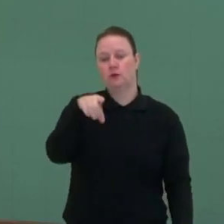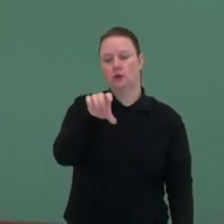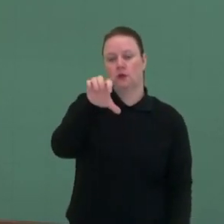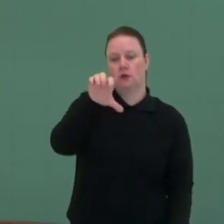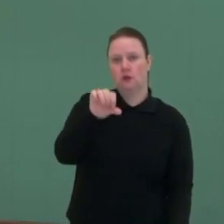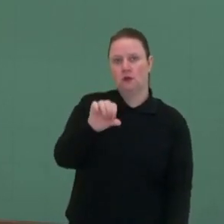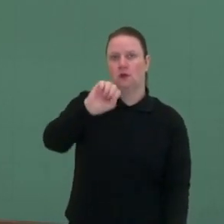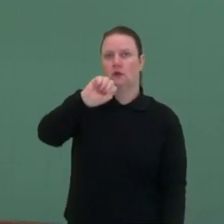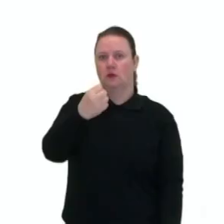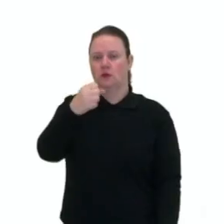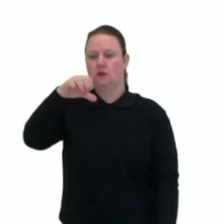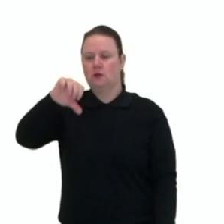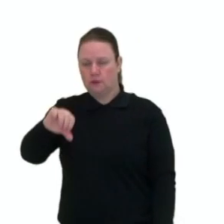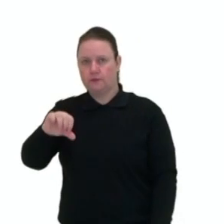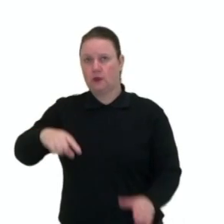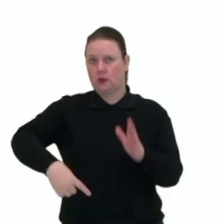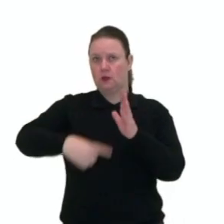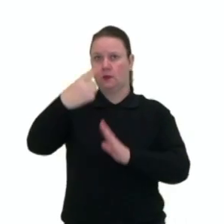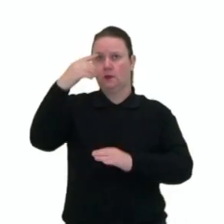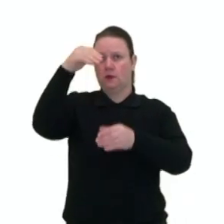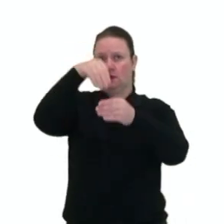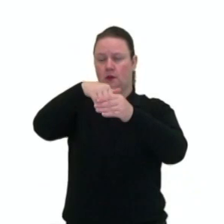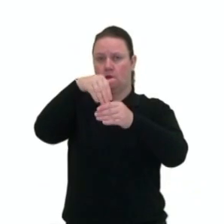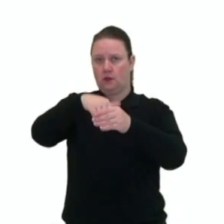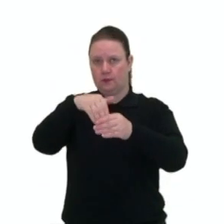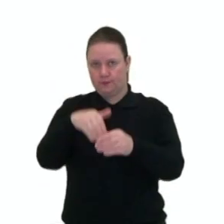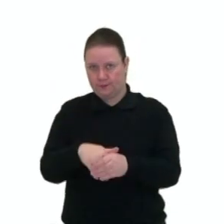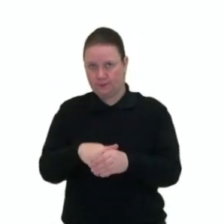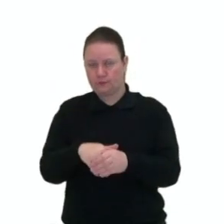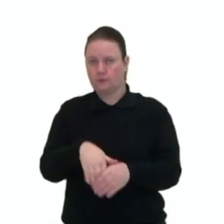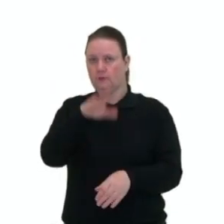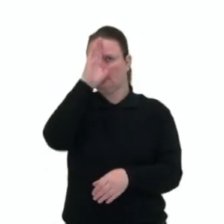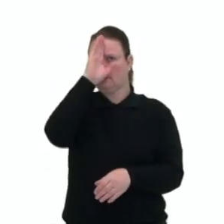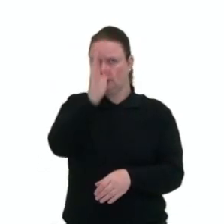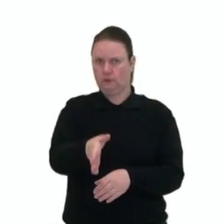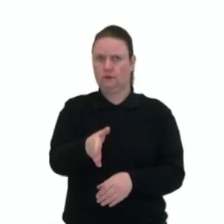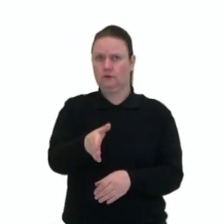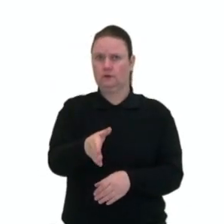1989. Essa eleição foi a primeira com voto direto para presidente desde